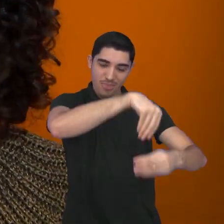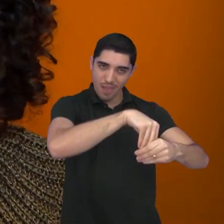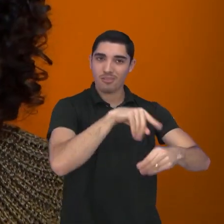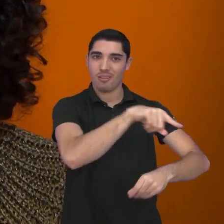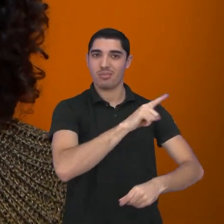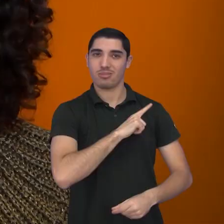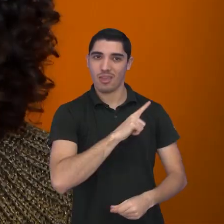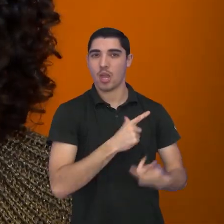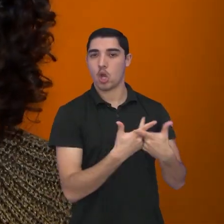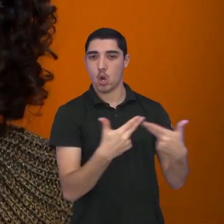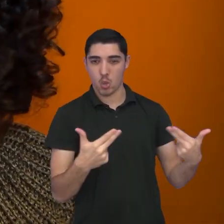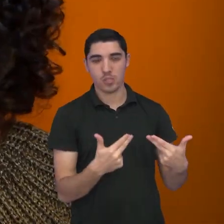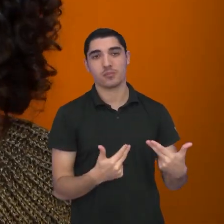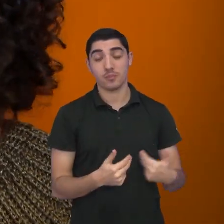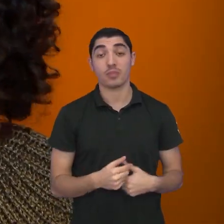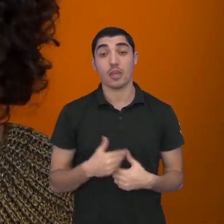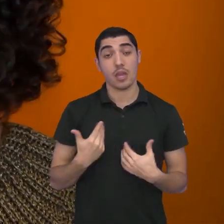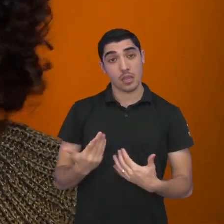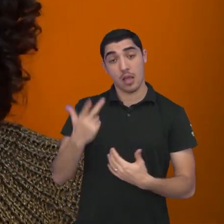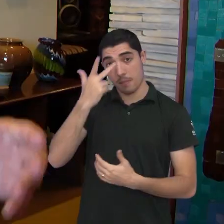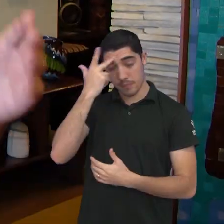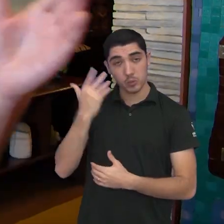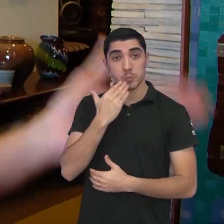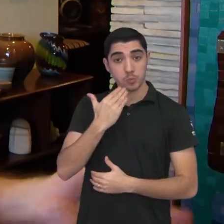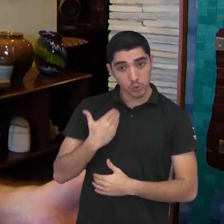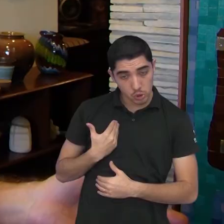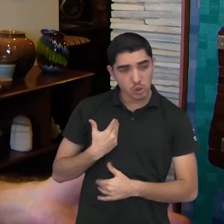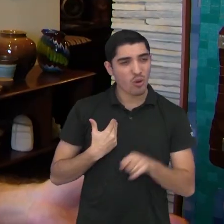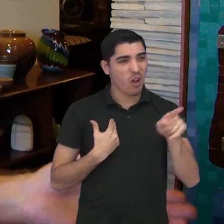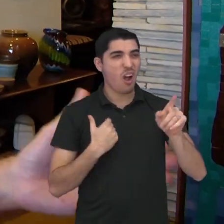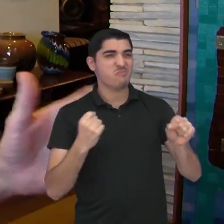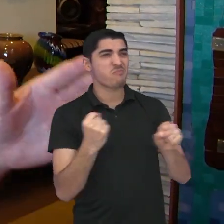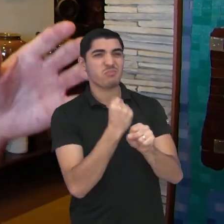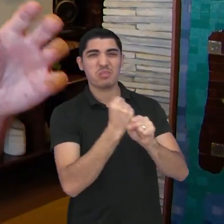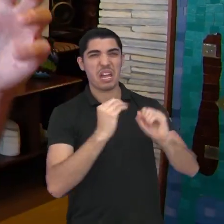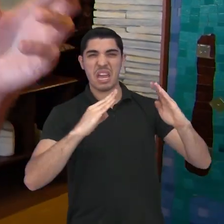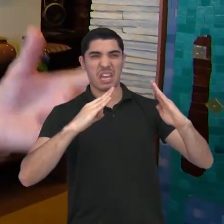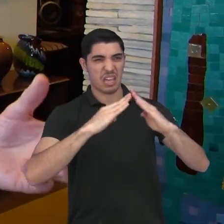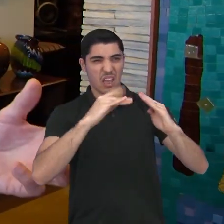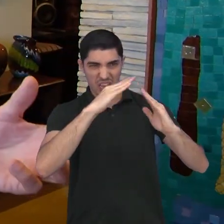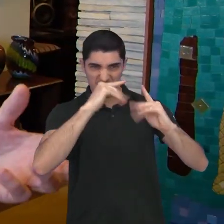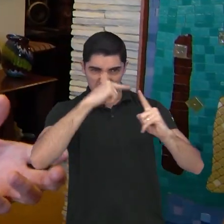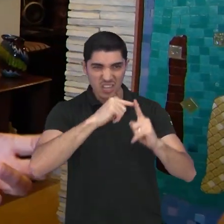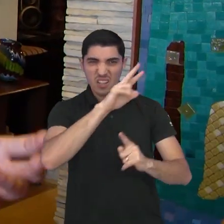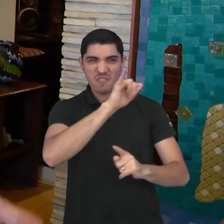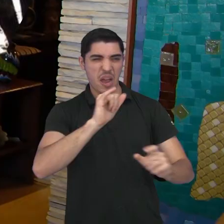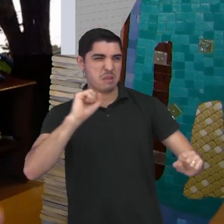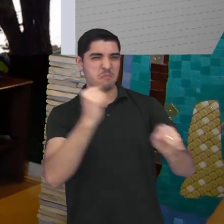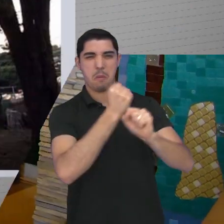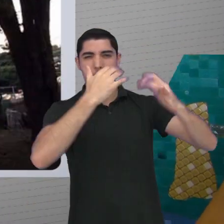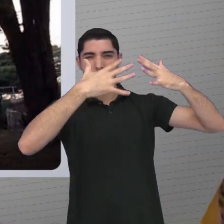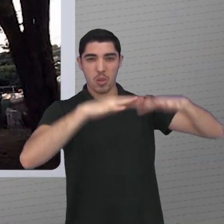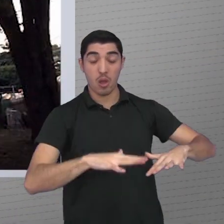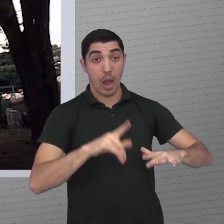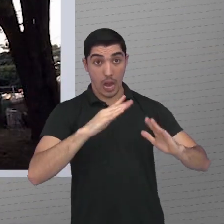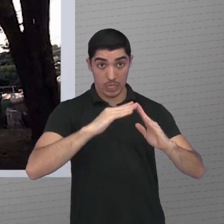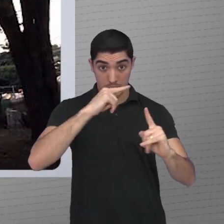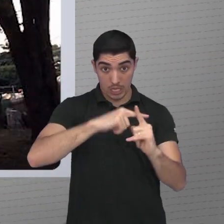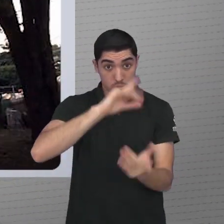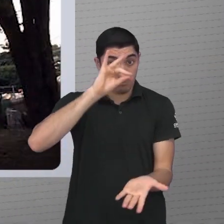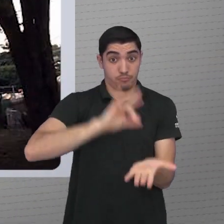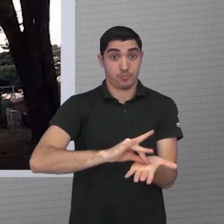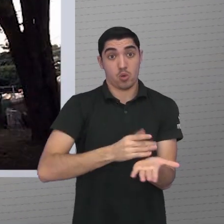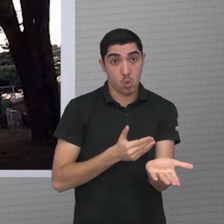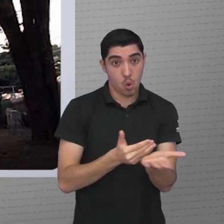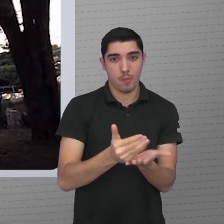lá. Os beatos, né, embargaram a obra porque acharam que estavam destruindo toda a igreja, porque a igreja original ela é